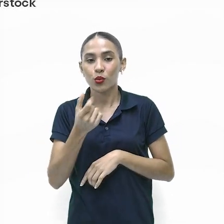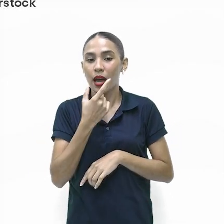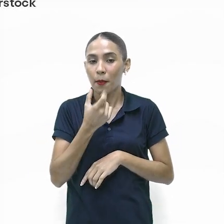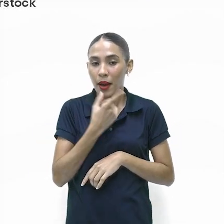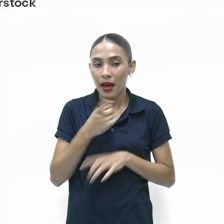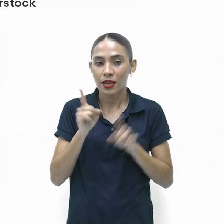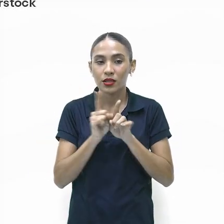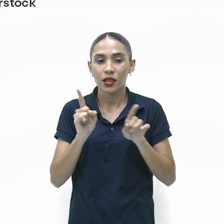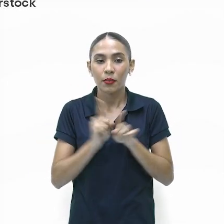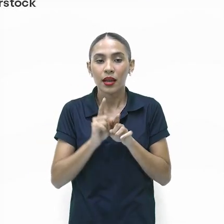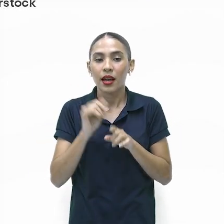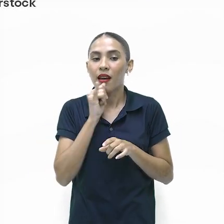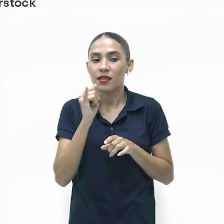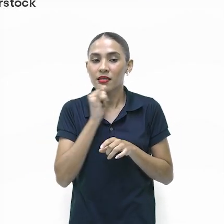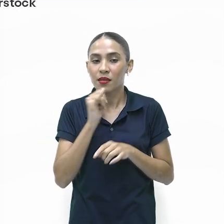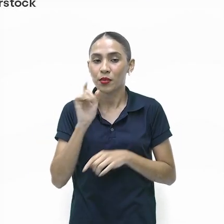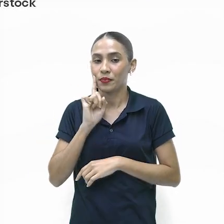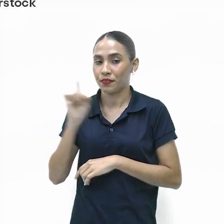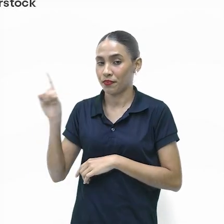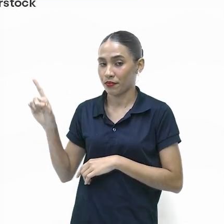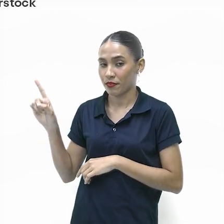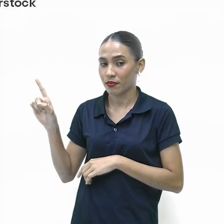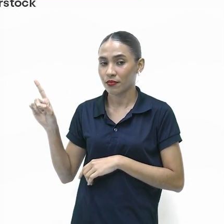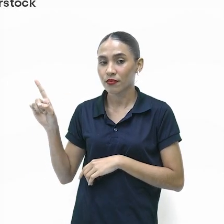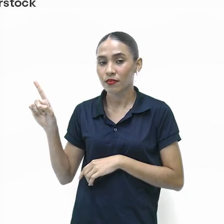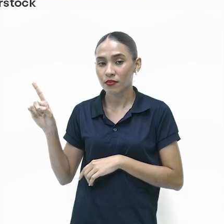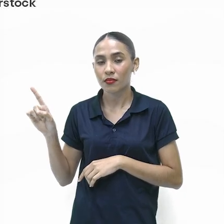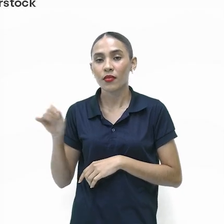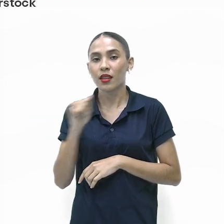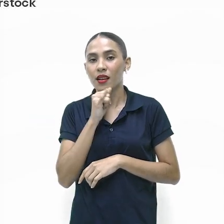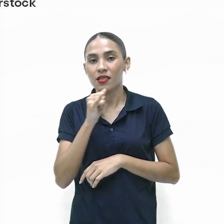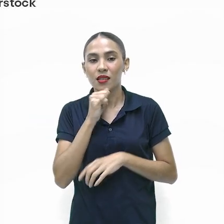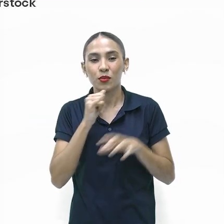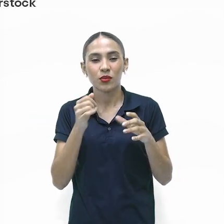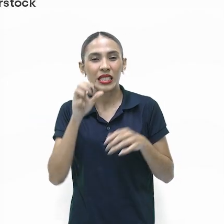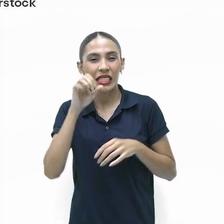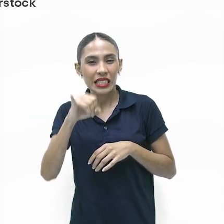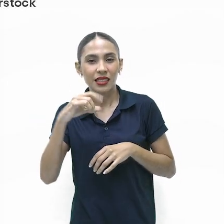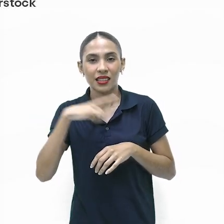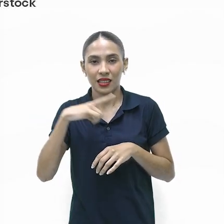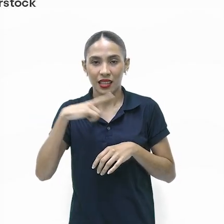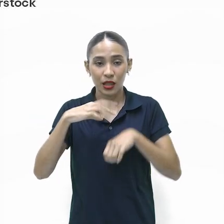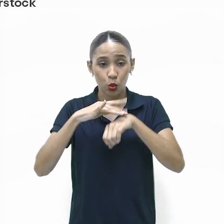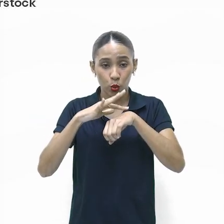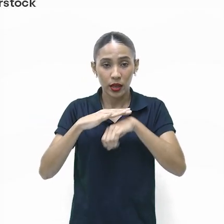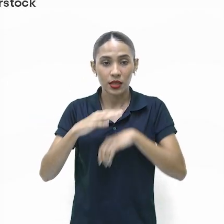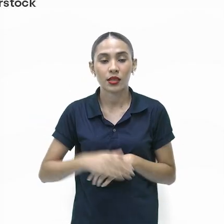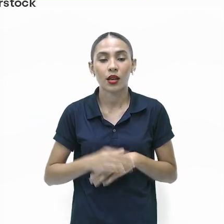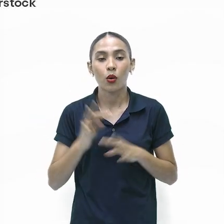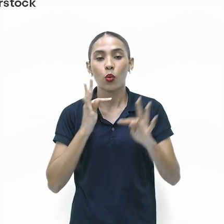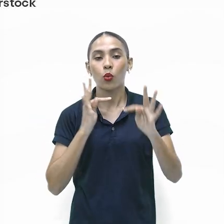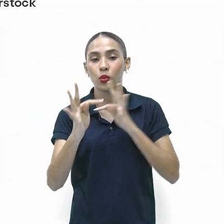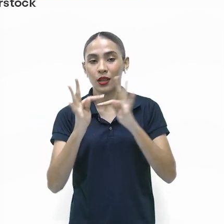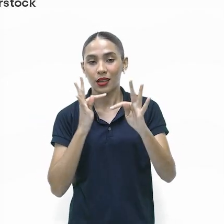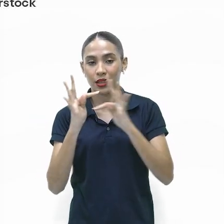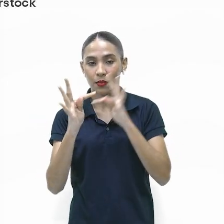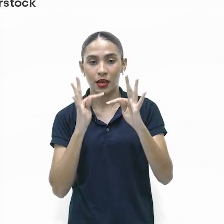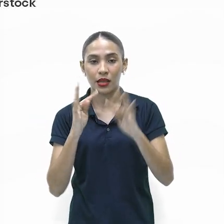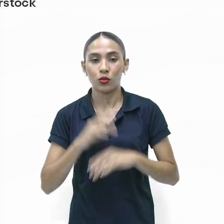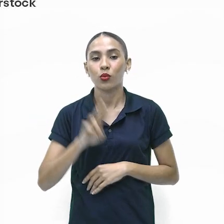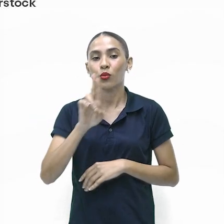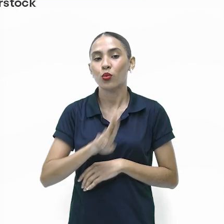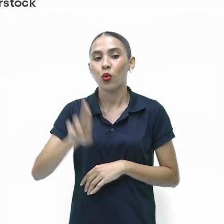antibióticos e a imunodepressão para esse indivíduo, né, quando ele adquire essa infecção. O tratamento